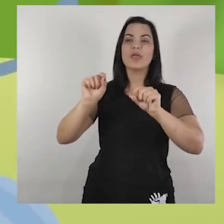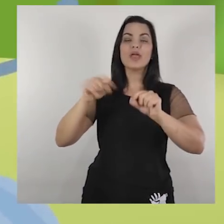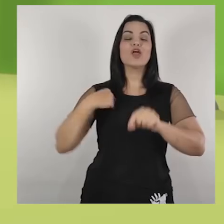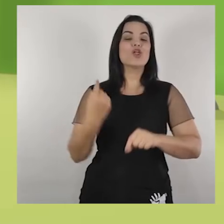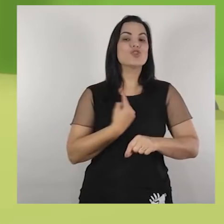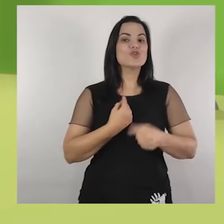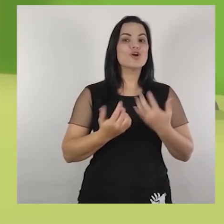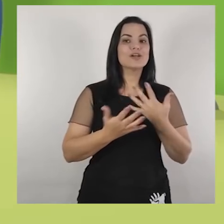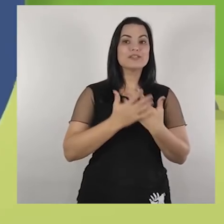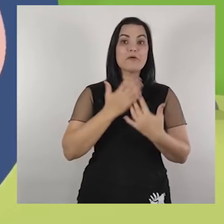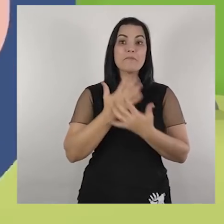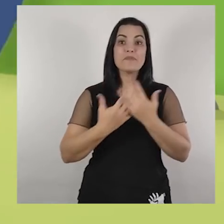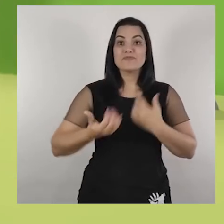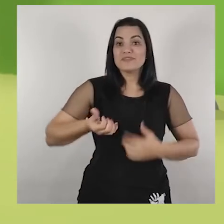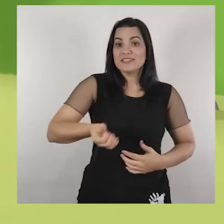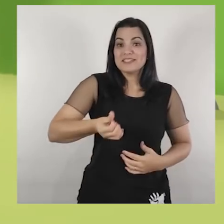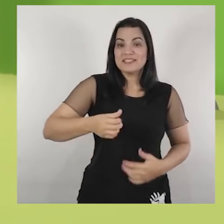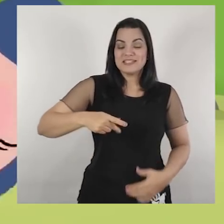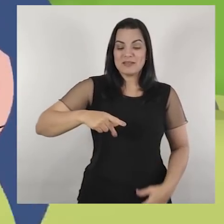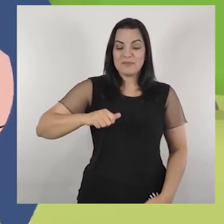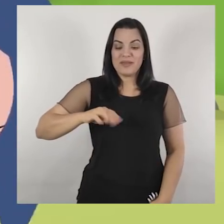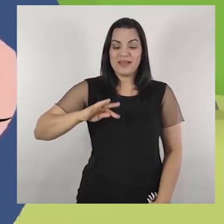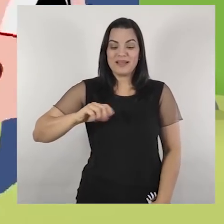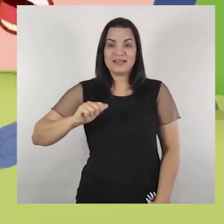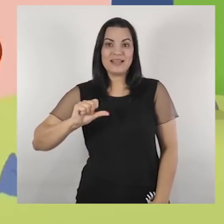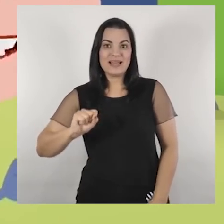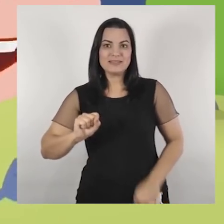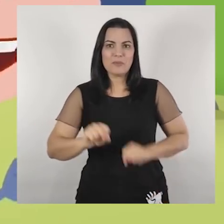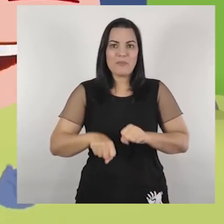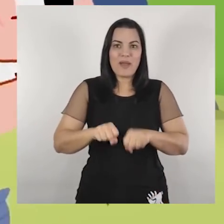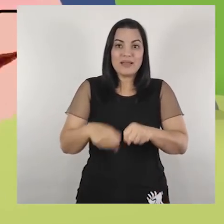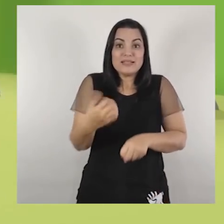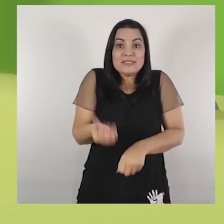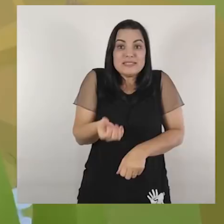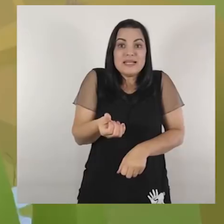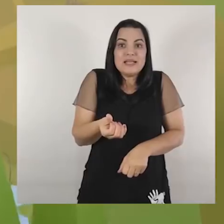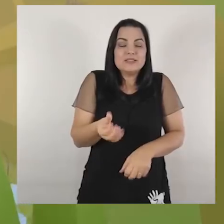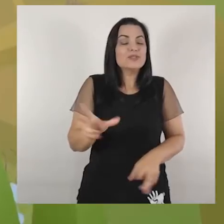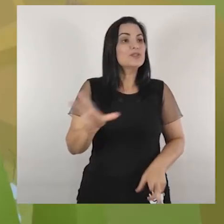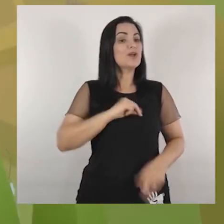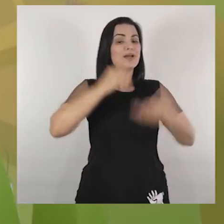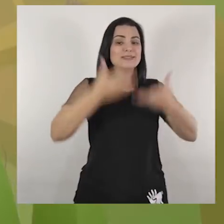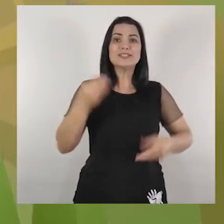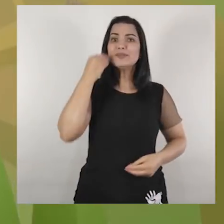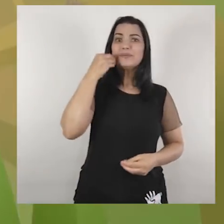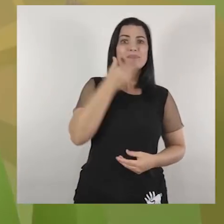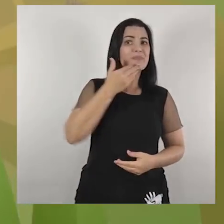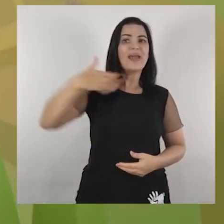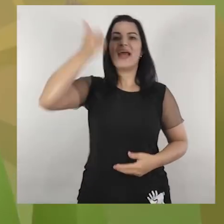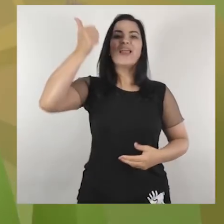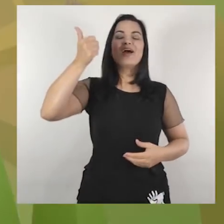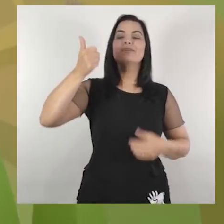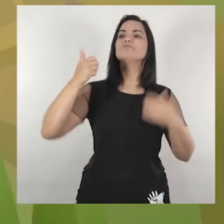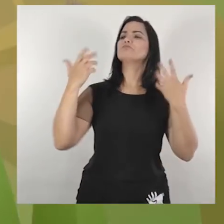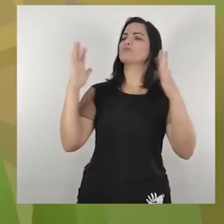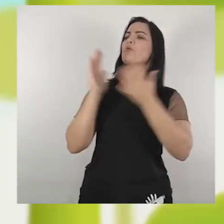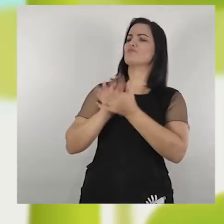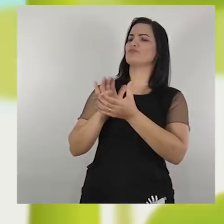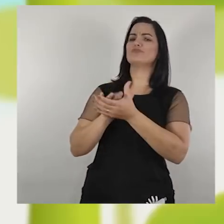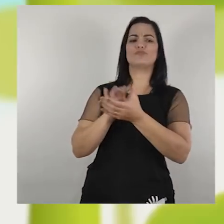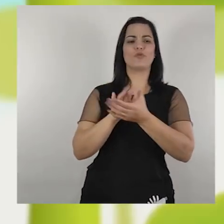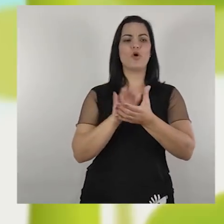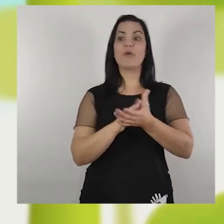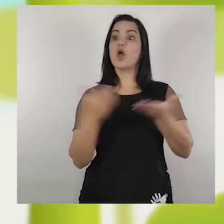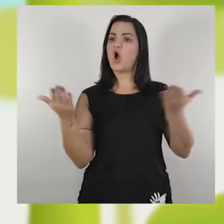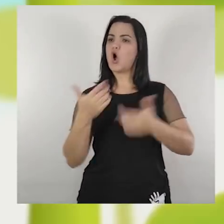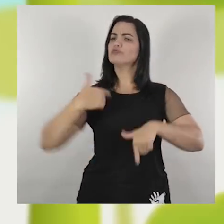carregar peso. Essa é a melhor experiência de todas! Muito bem, é isso aí, pessoal. Foi